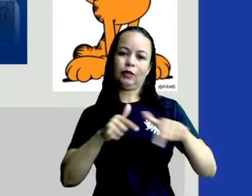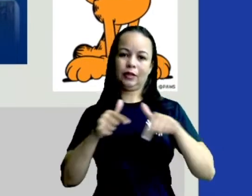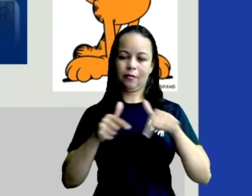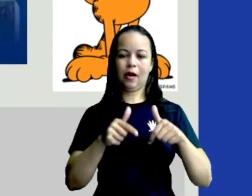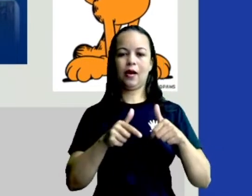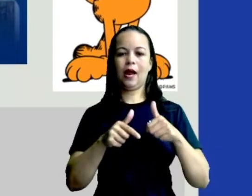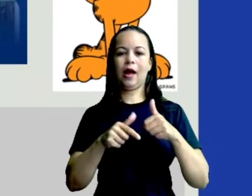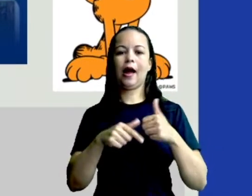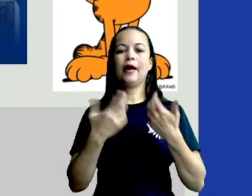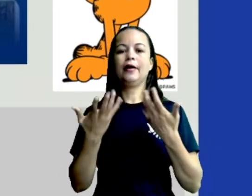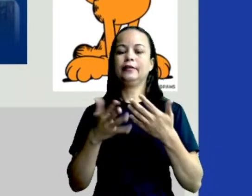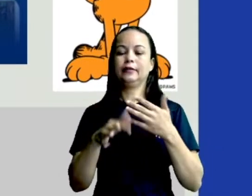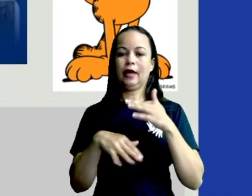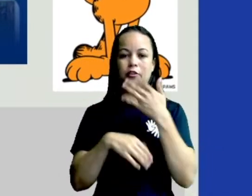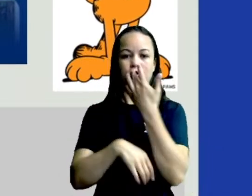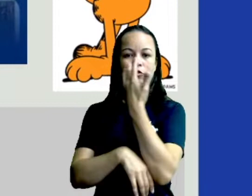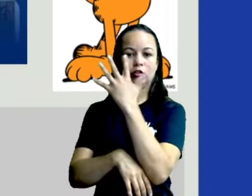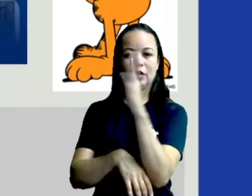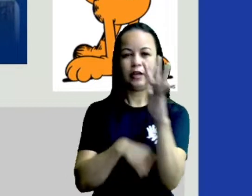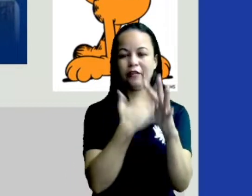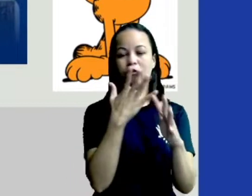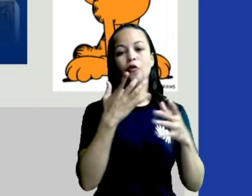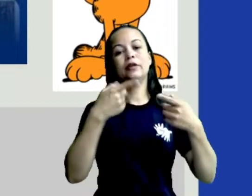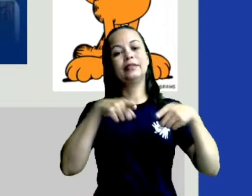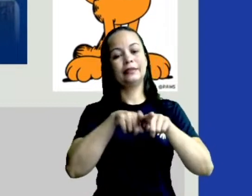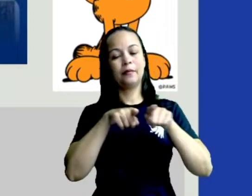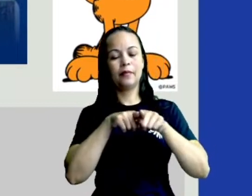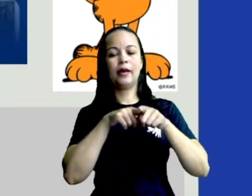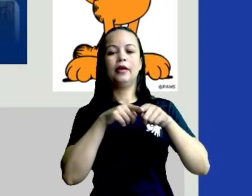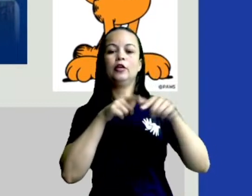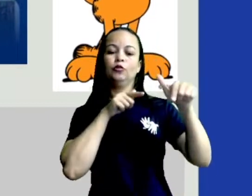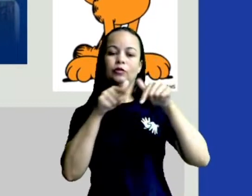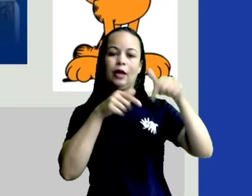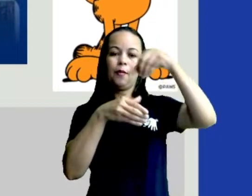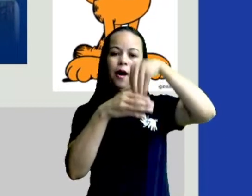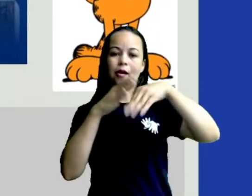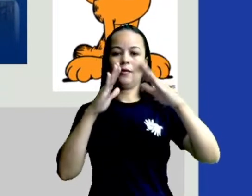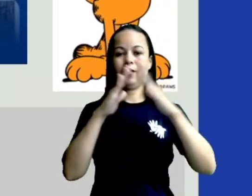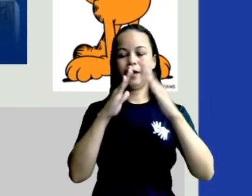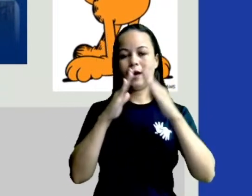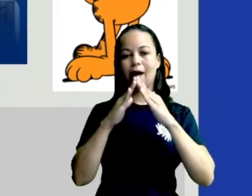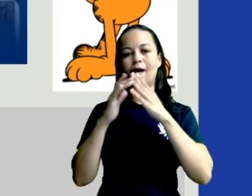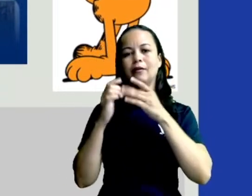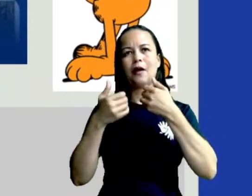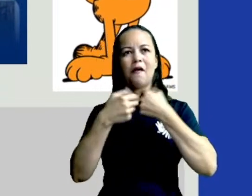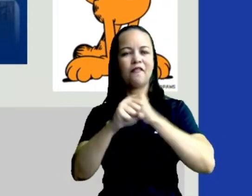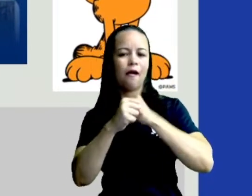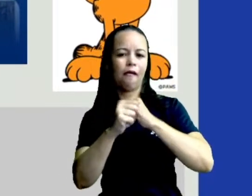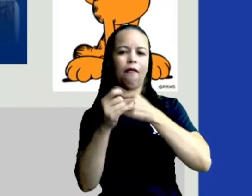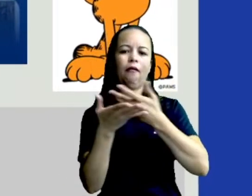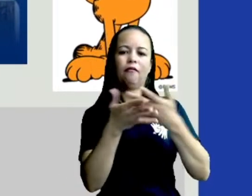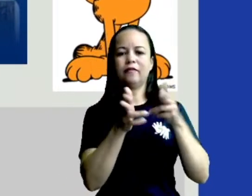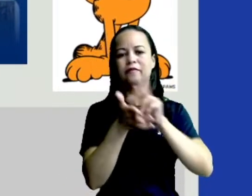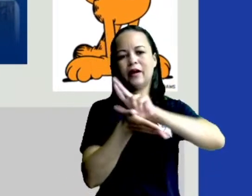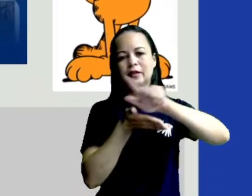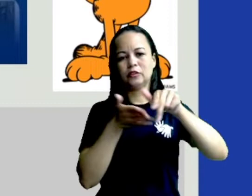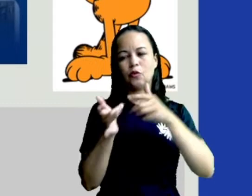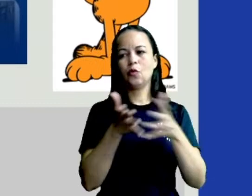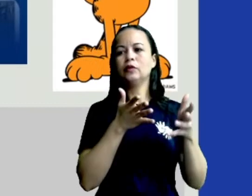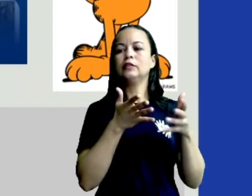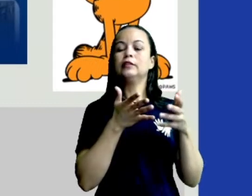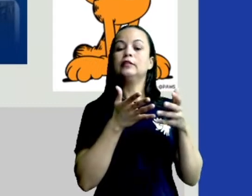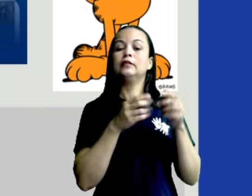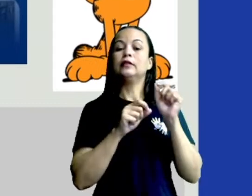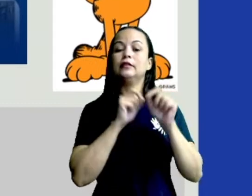nas lavouras, em serviços domésticos, nas próprias bandeiras, como guias. Sem